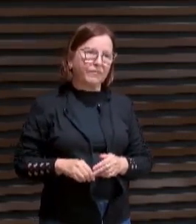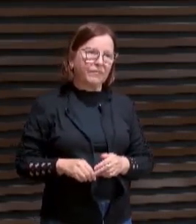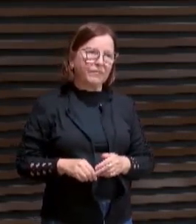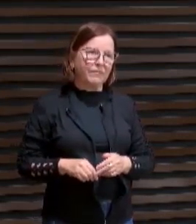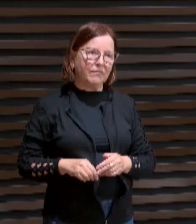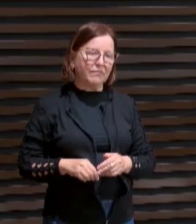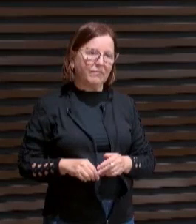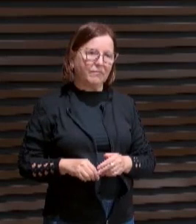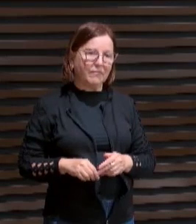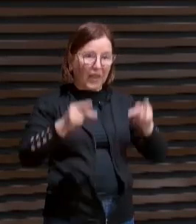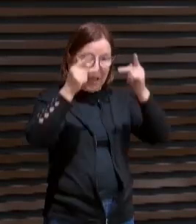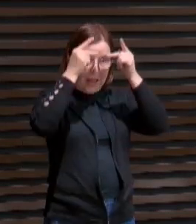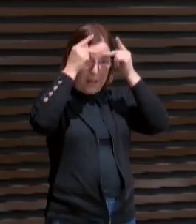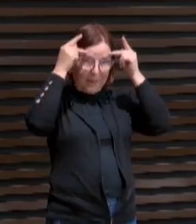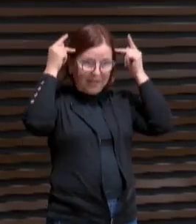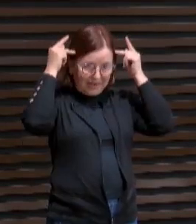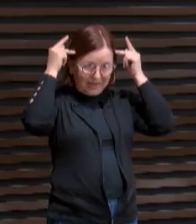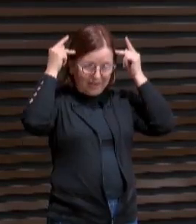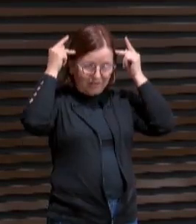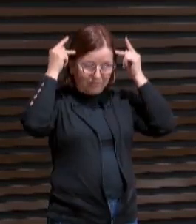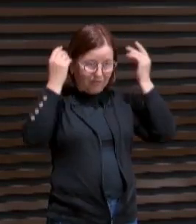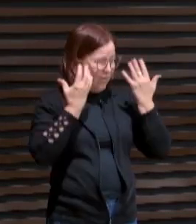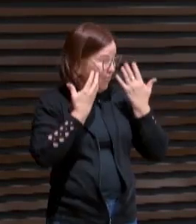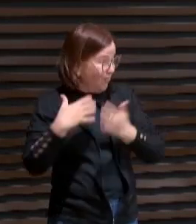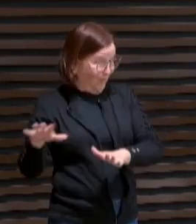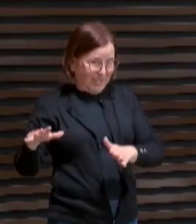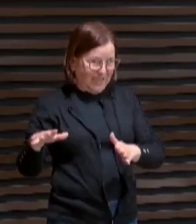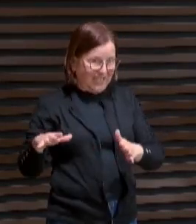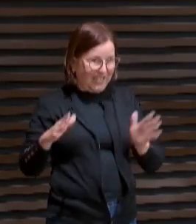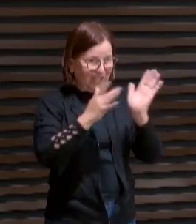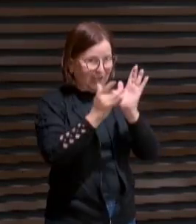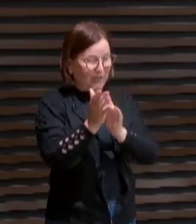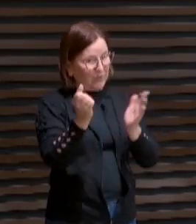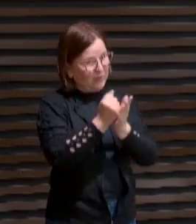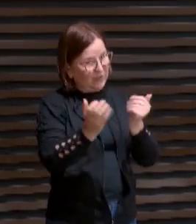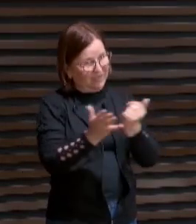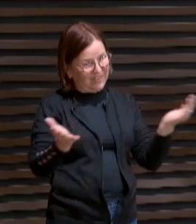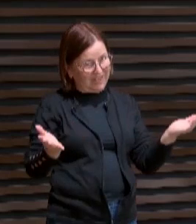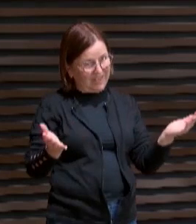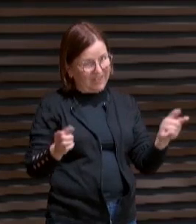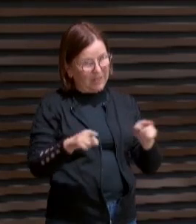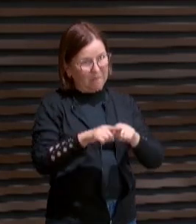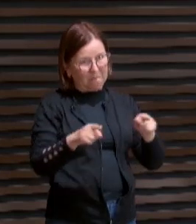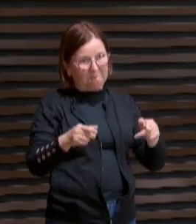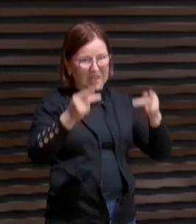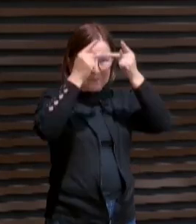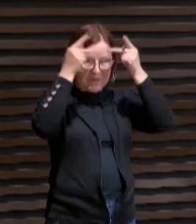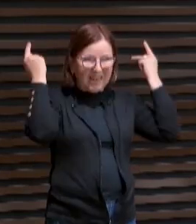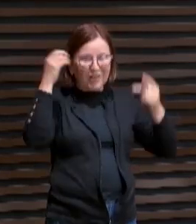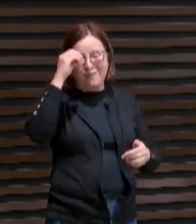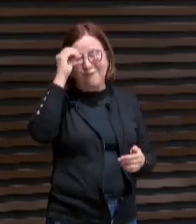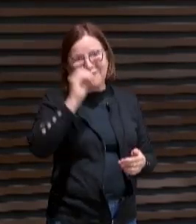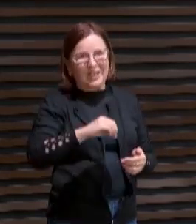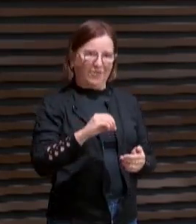fazer com que Jesus não fosse crucificado. Mas Pilatos era fraco. Nós já